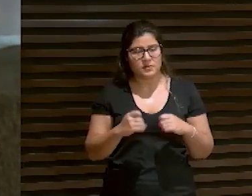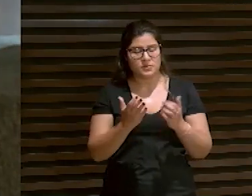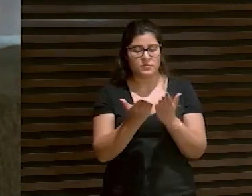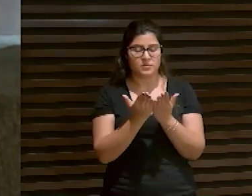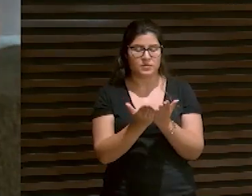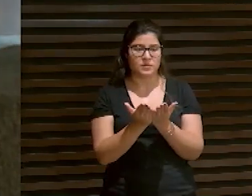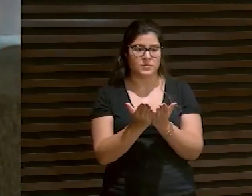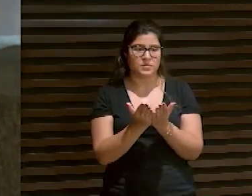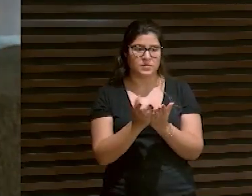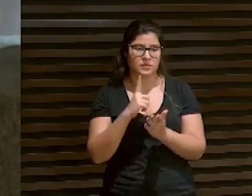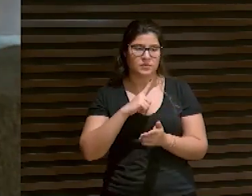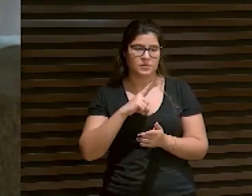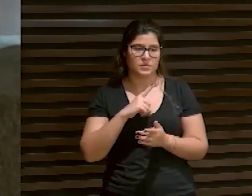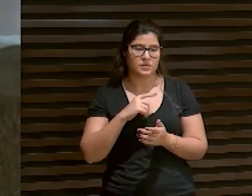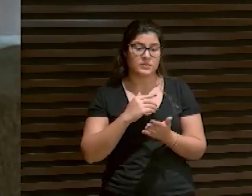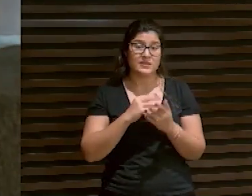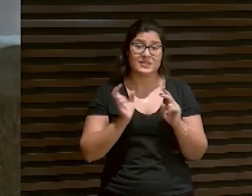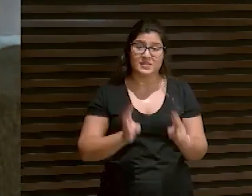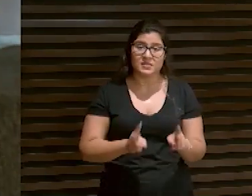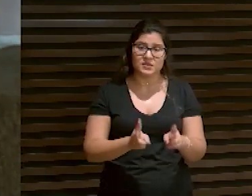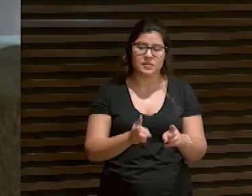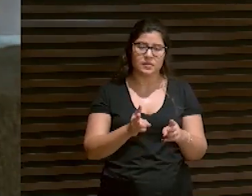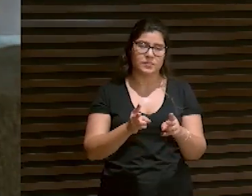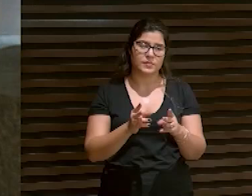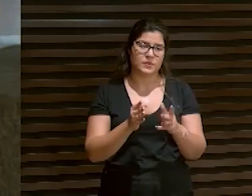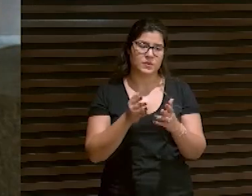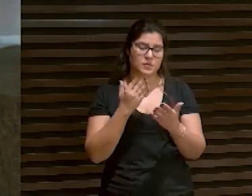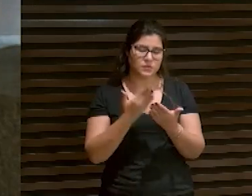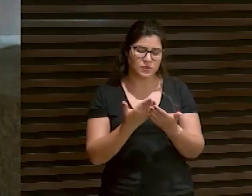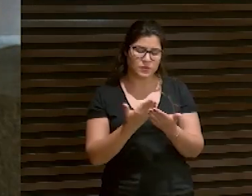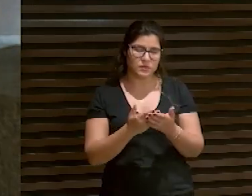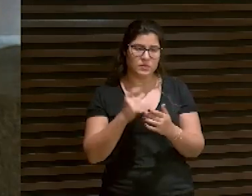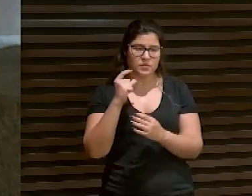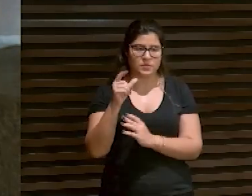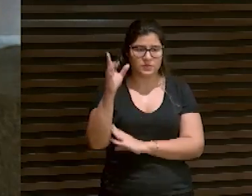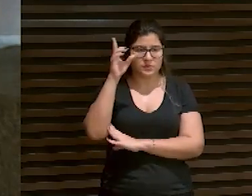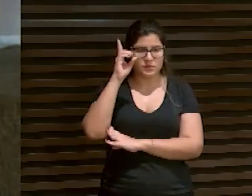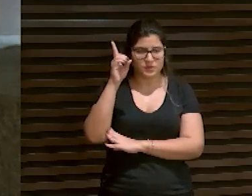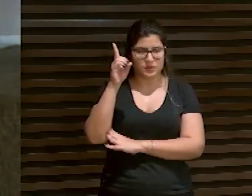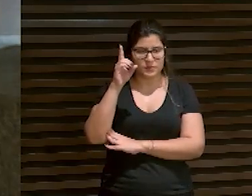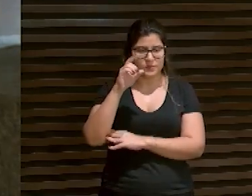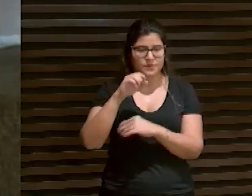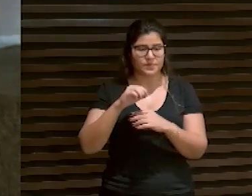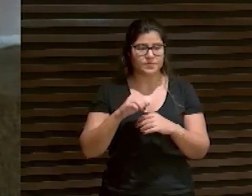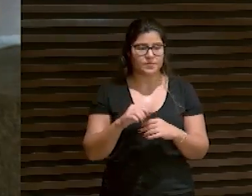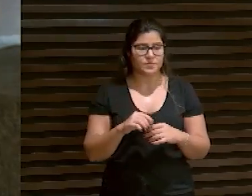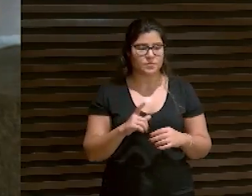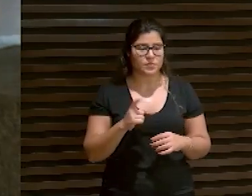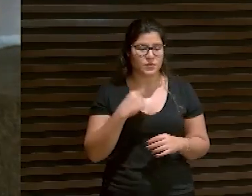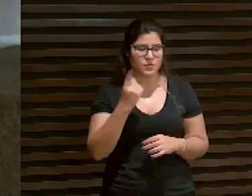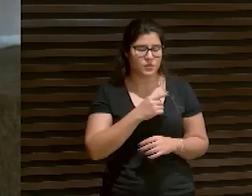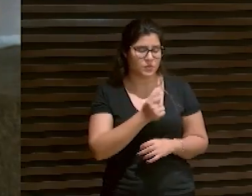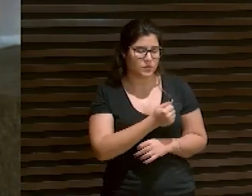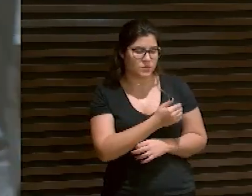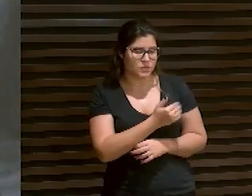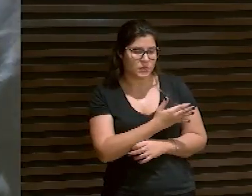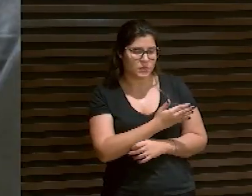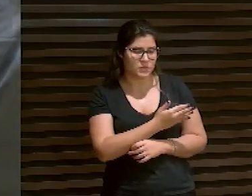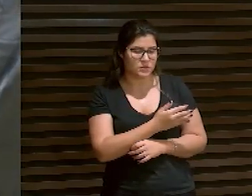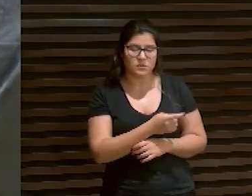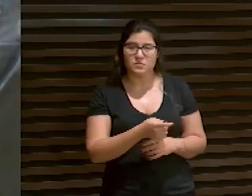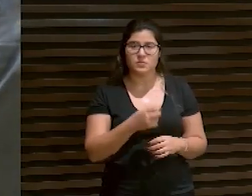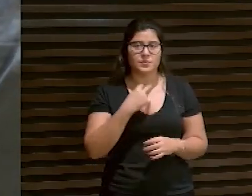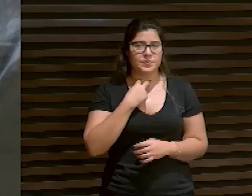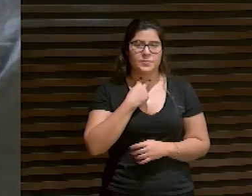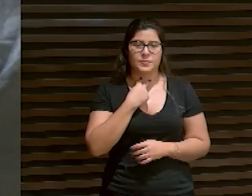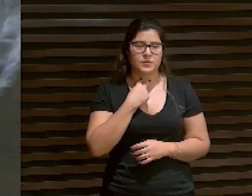devocionais. Porque na comunidade, por mais que nós possamos caminhar uns com os outros, mas o nosso íntimo, o nosso coração, nós não podemos